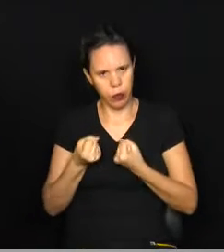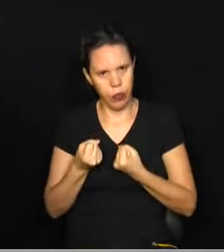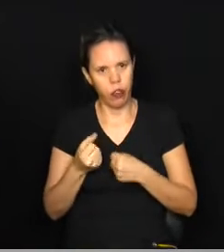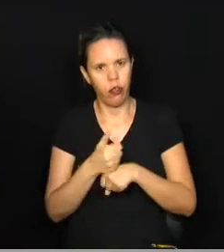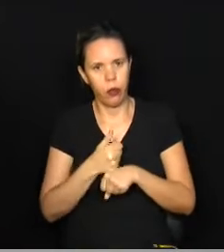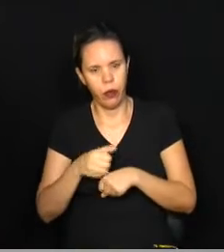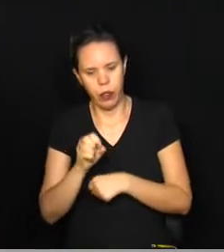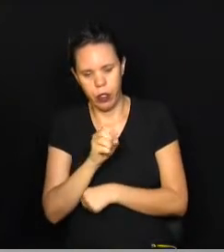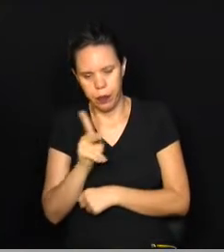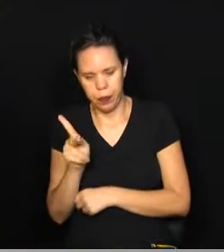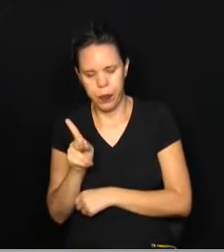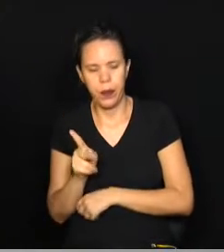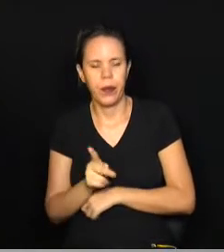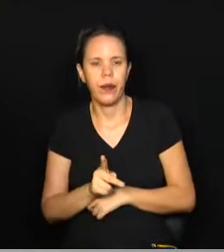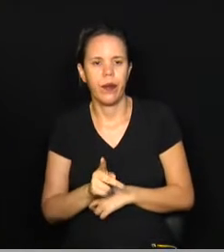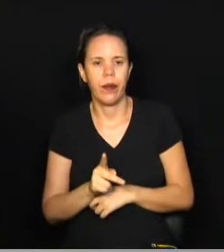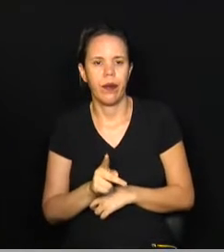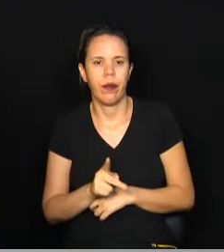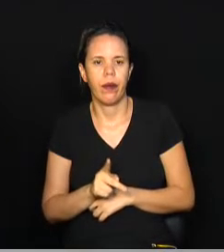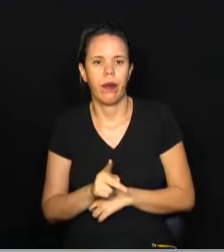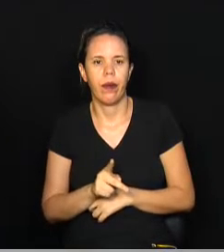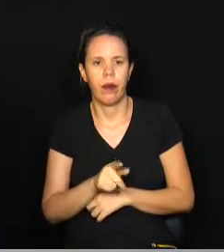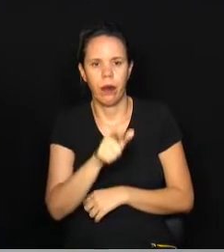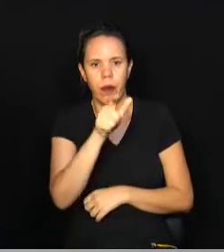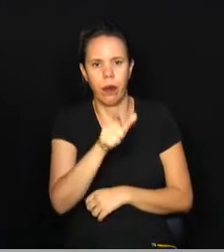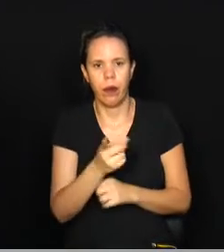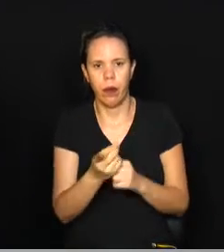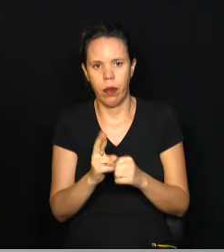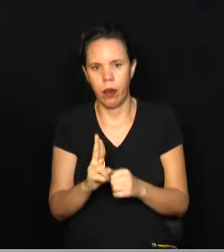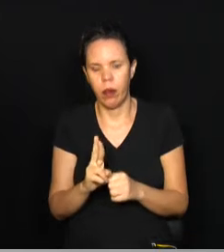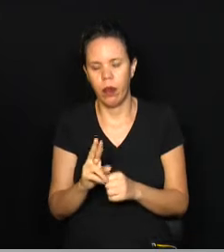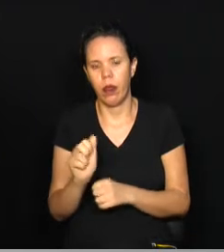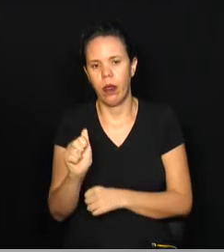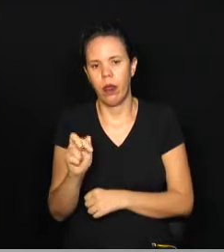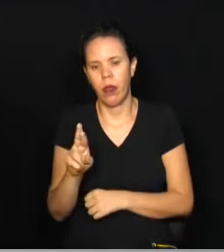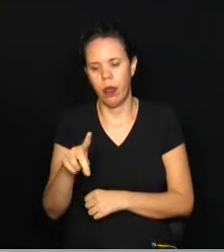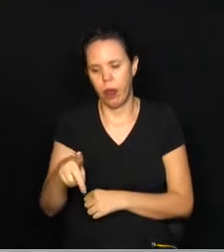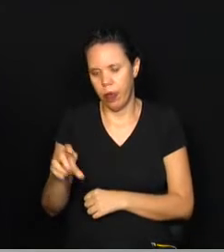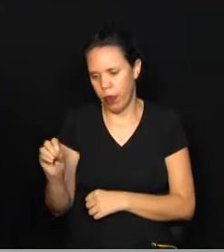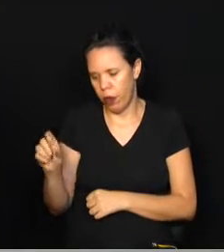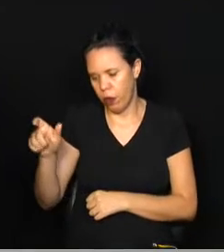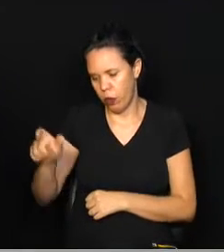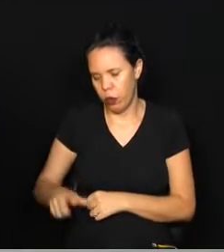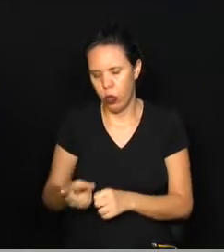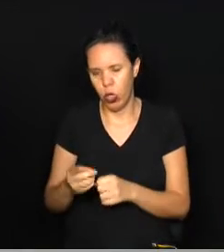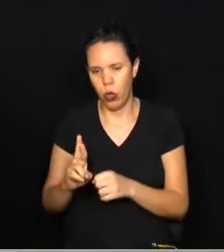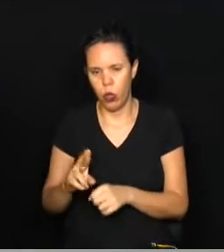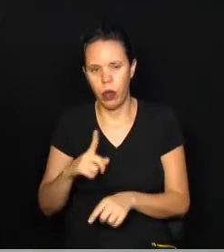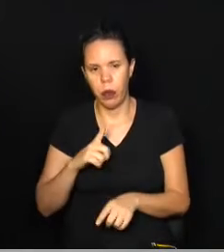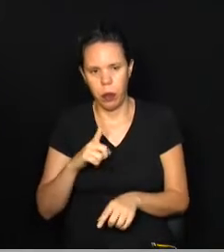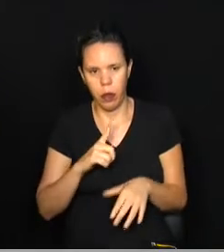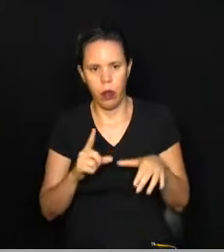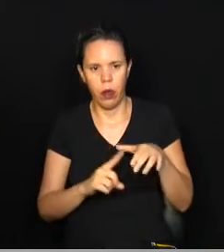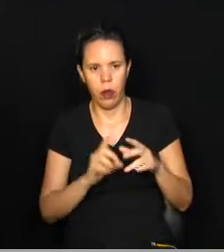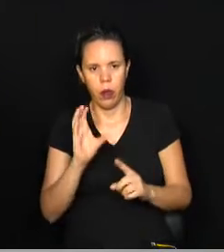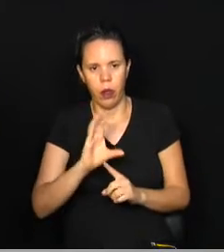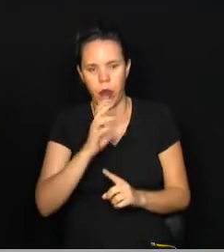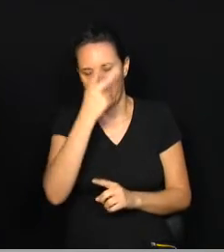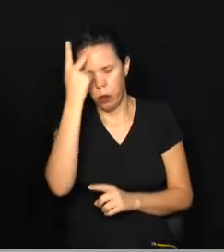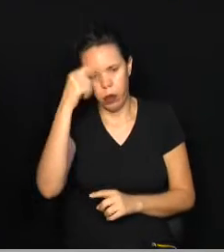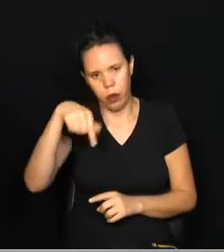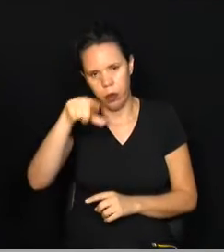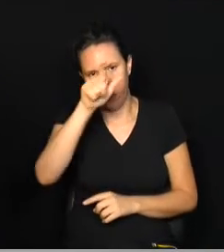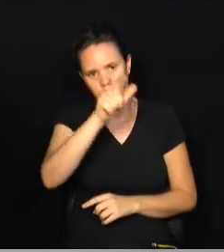E além desse nobre senhor doutor Arnaldo de Carvalho, ele também tinha como cliente uma outra